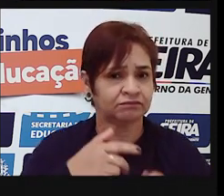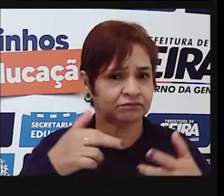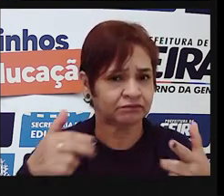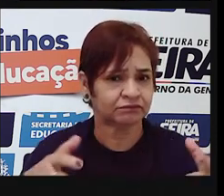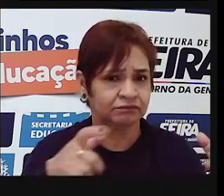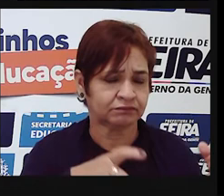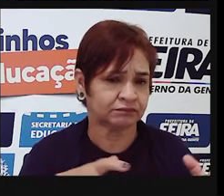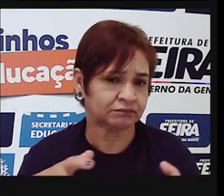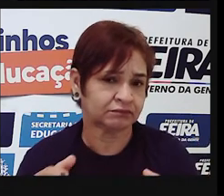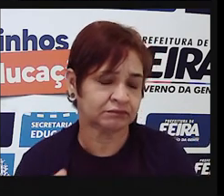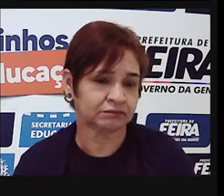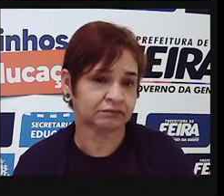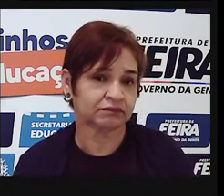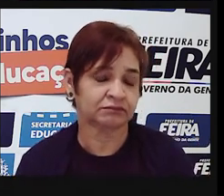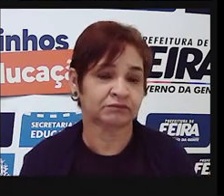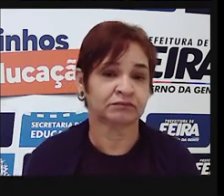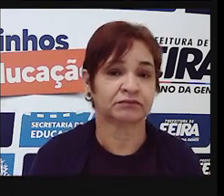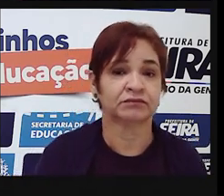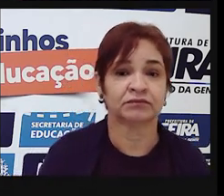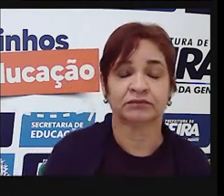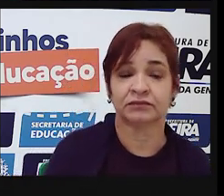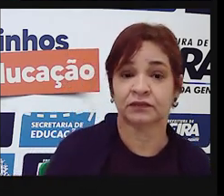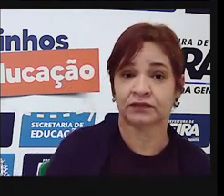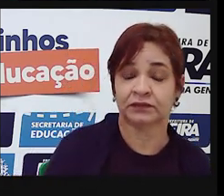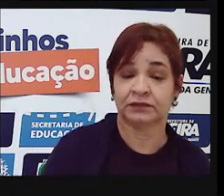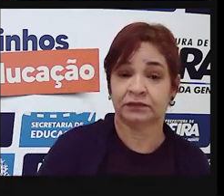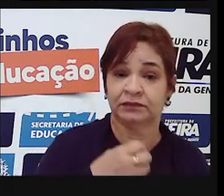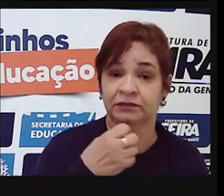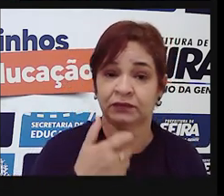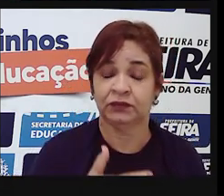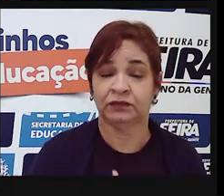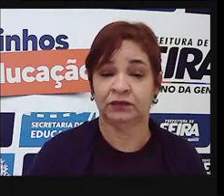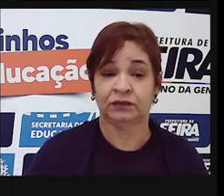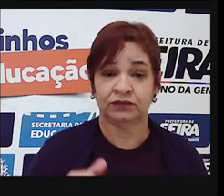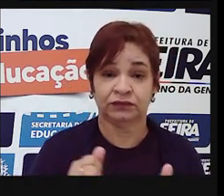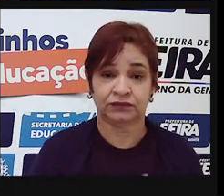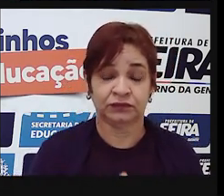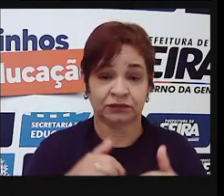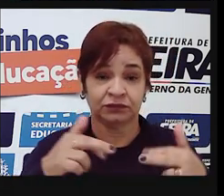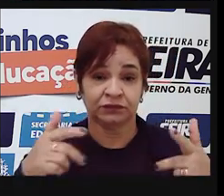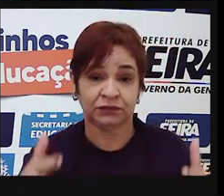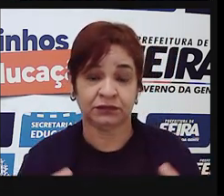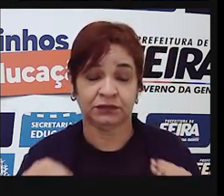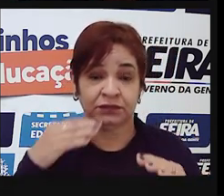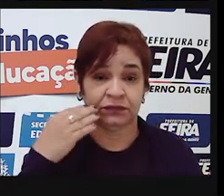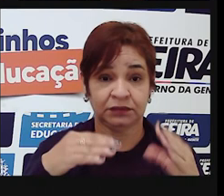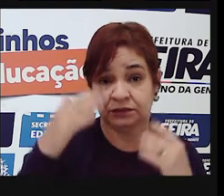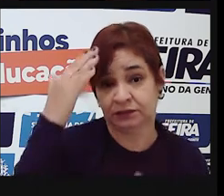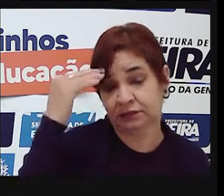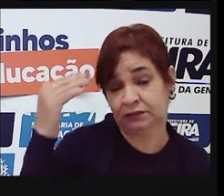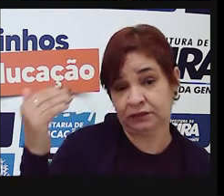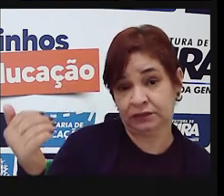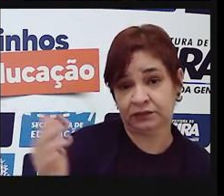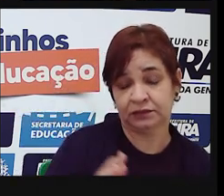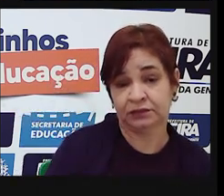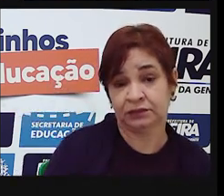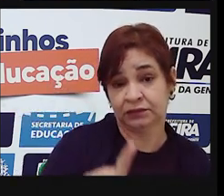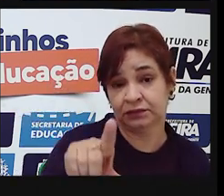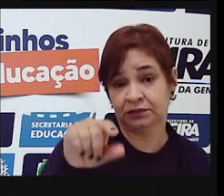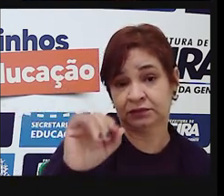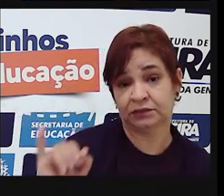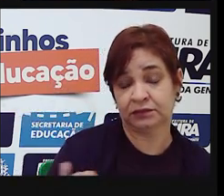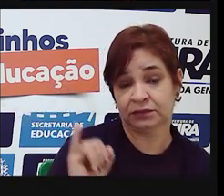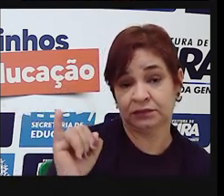Koala, Rackbeat, Coma, Queremos, além de ter se destacado como referência